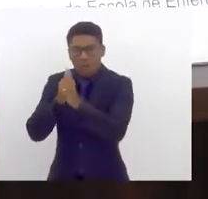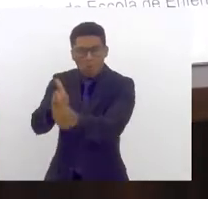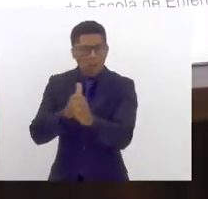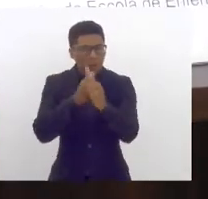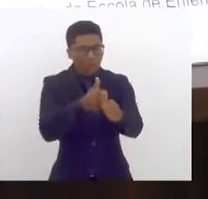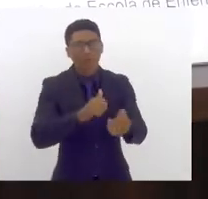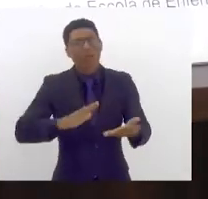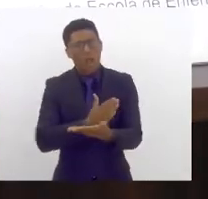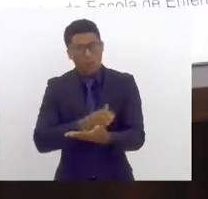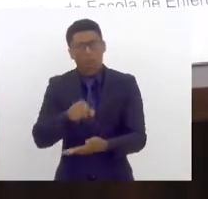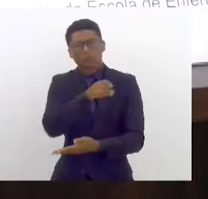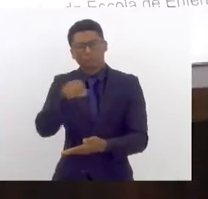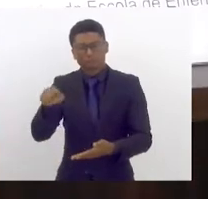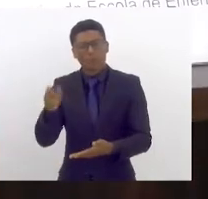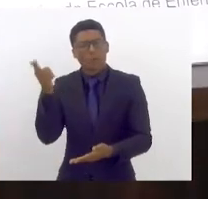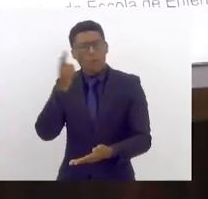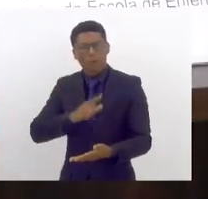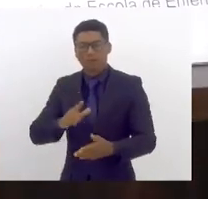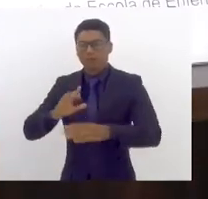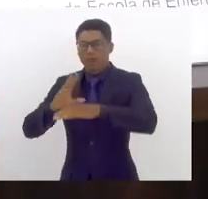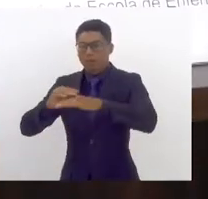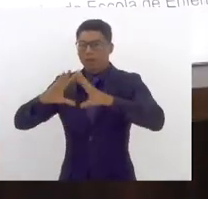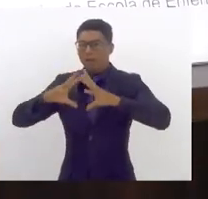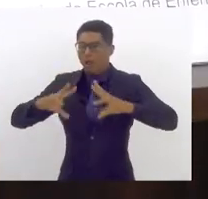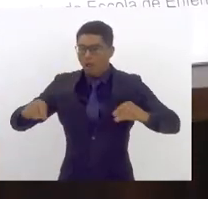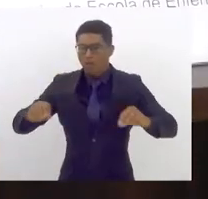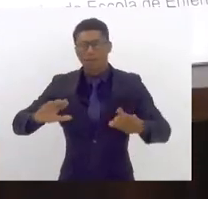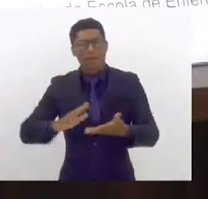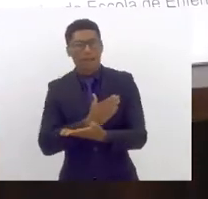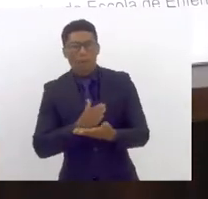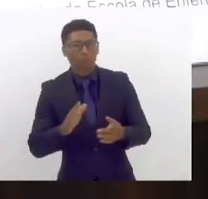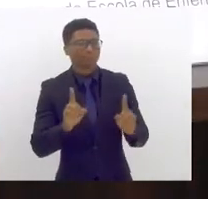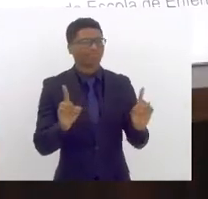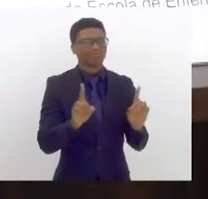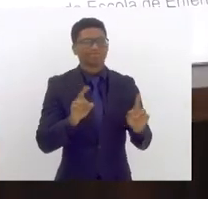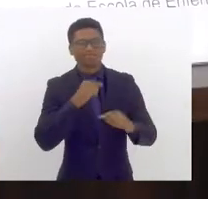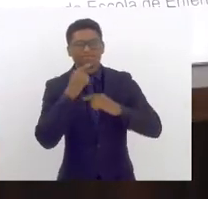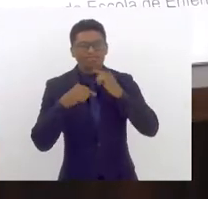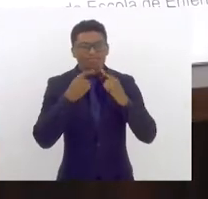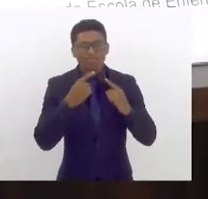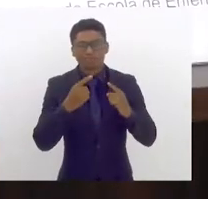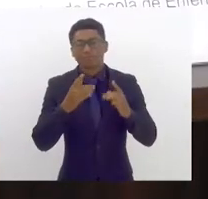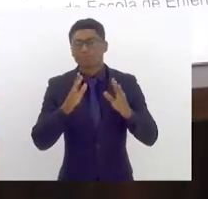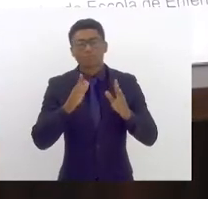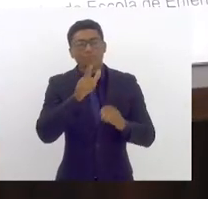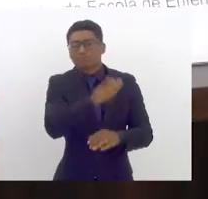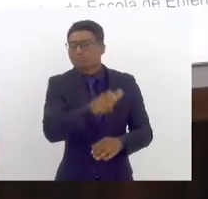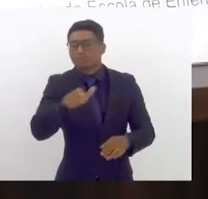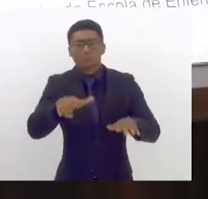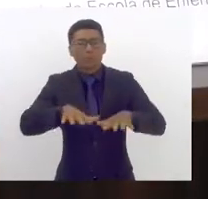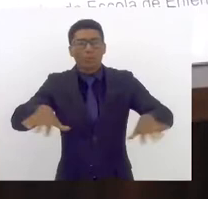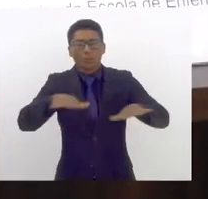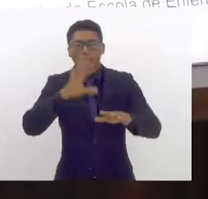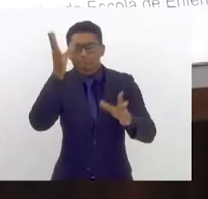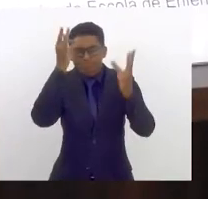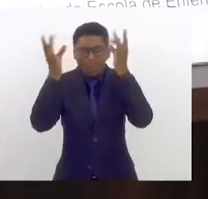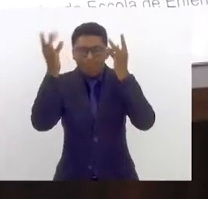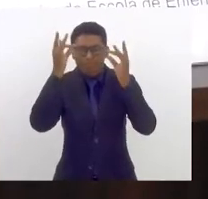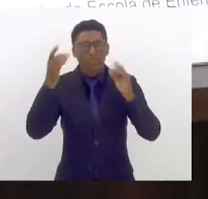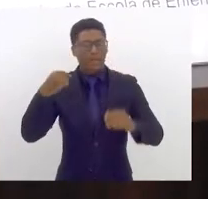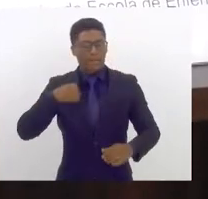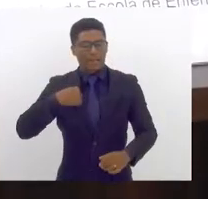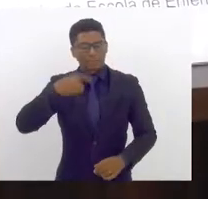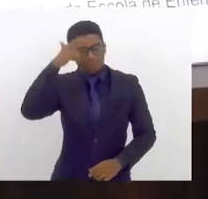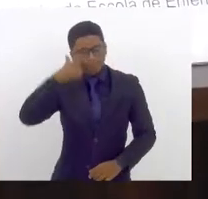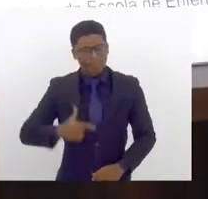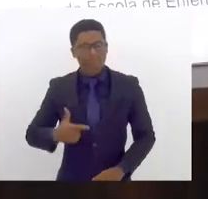têm sucesso outros não e todos acabam todos ficando na memória e o temor é como que eu vou ficar né